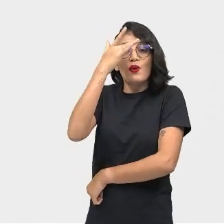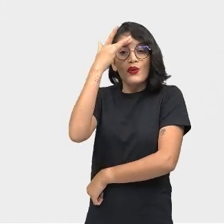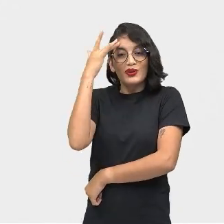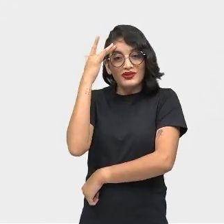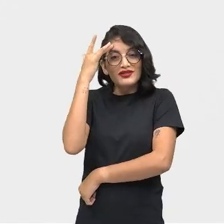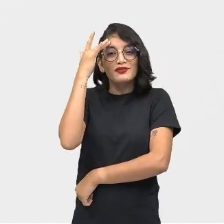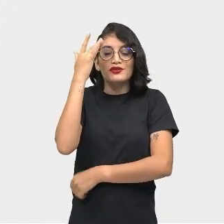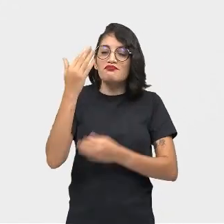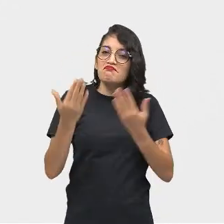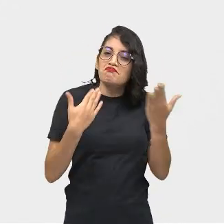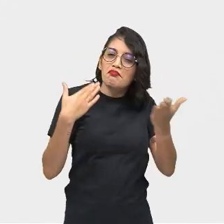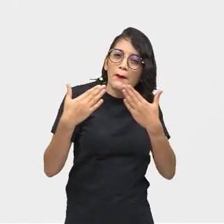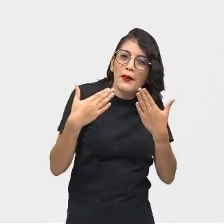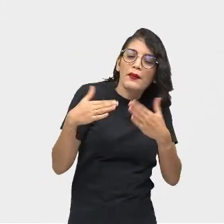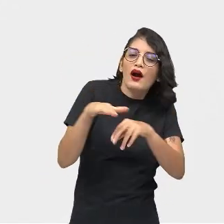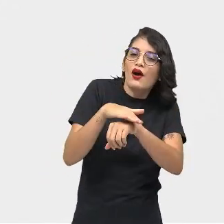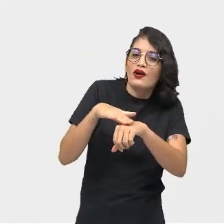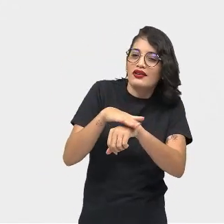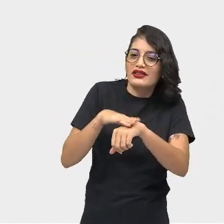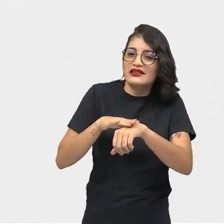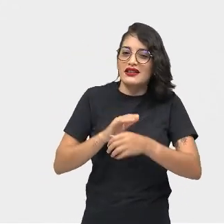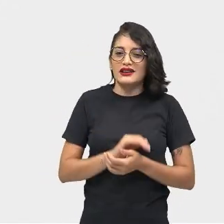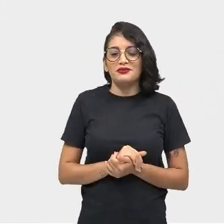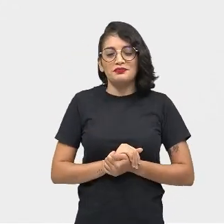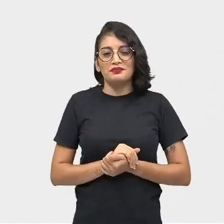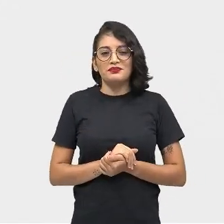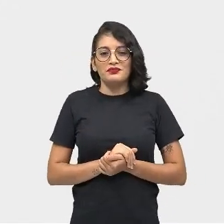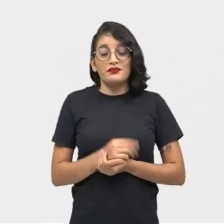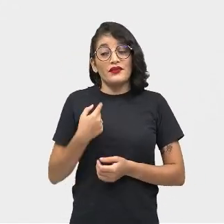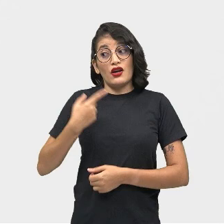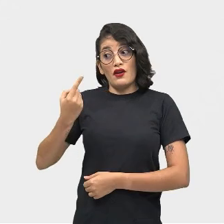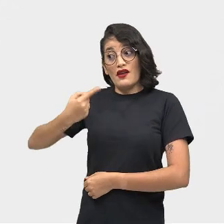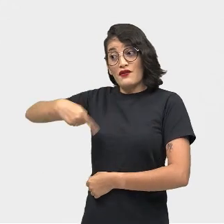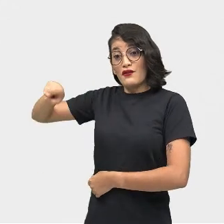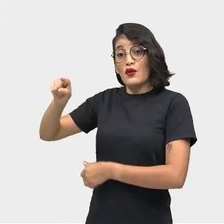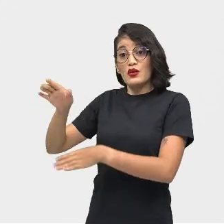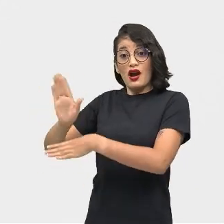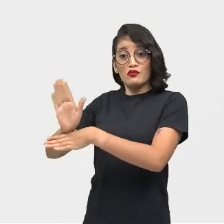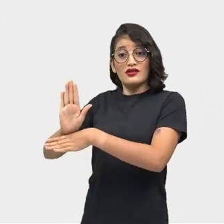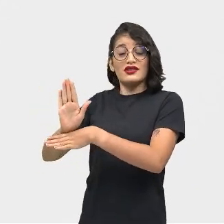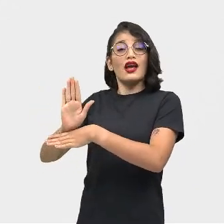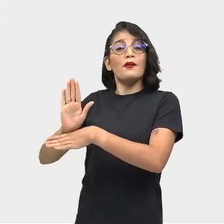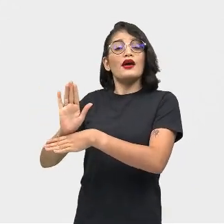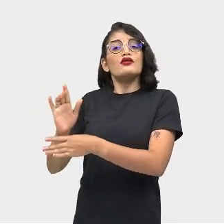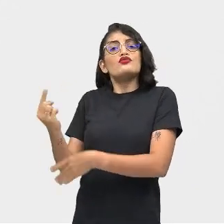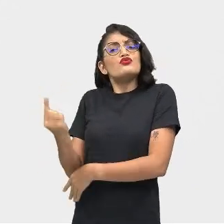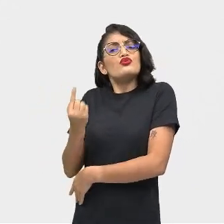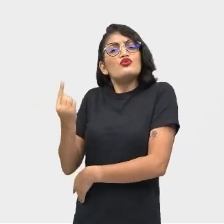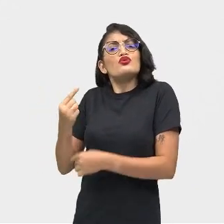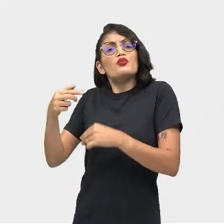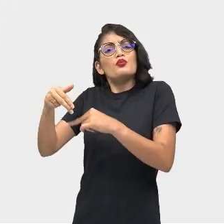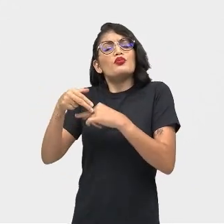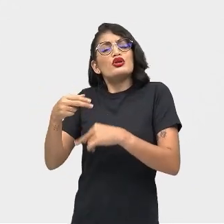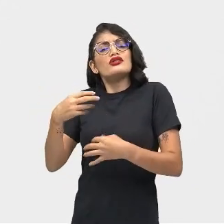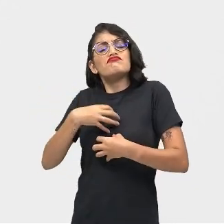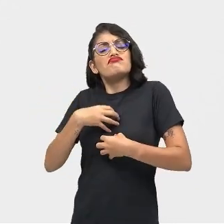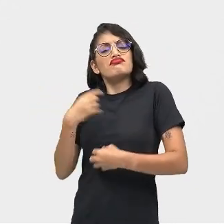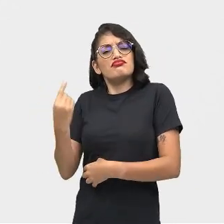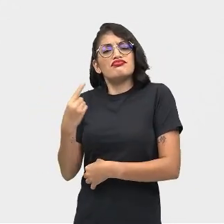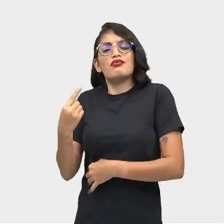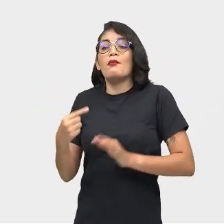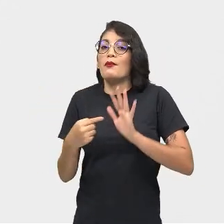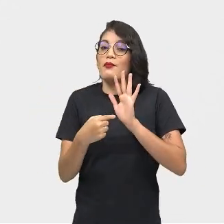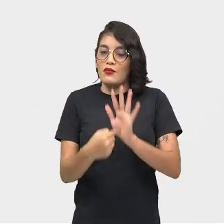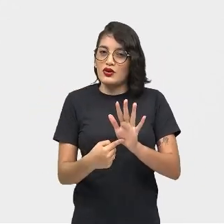quem conversar, tanto que começa, né? Ela foi ao cinema sozinha, por isso a solidão dela é destacada